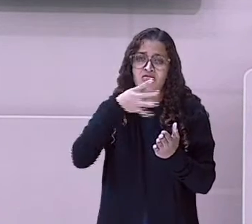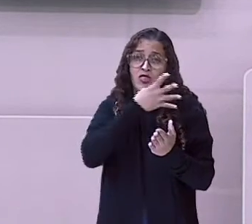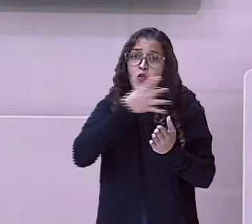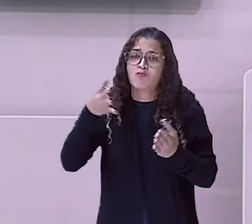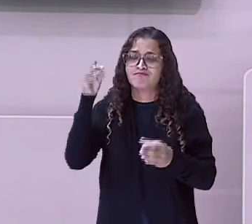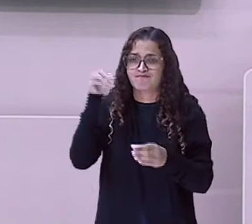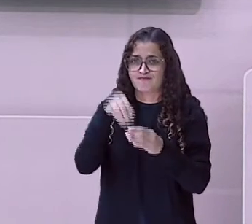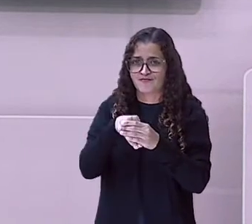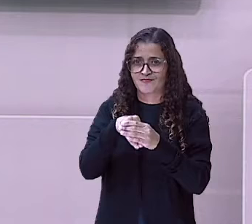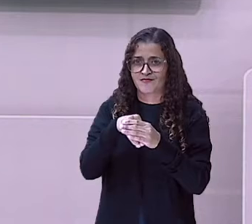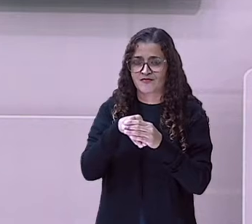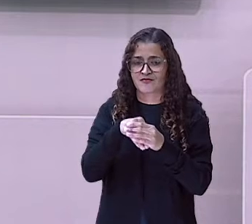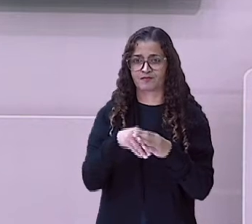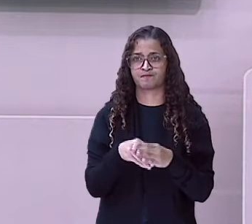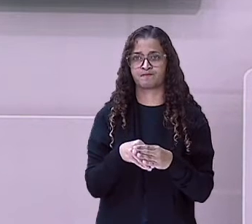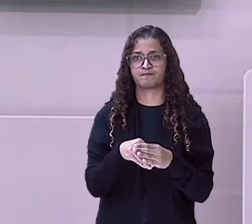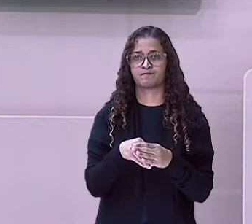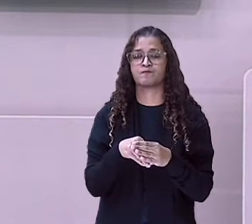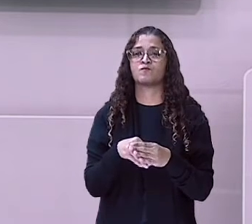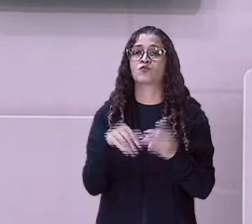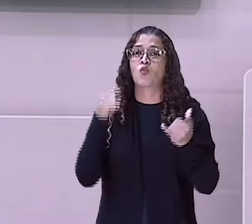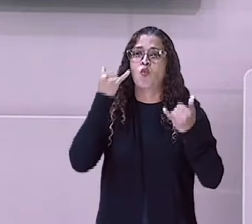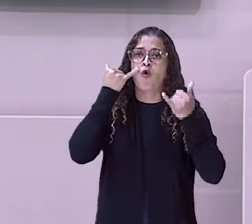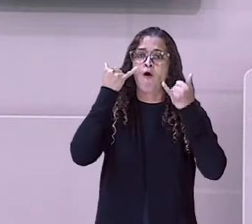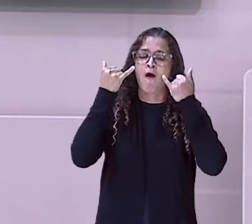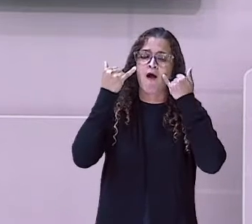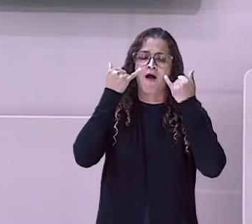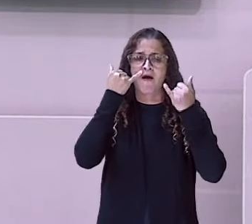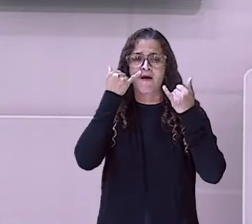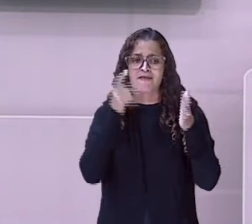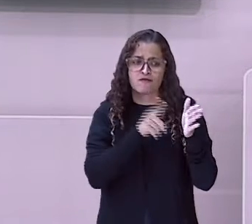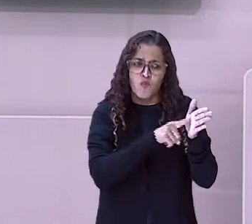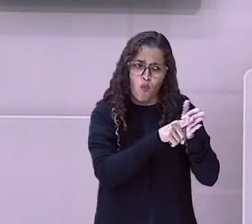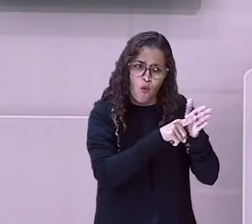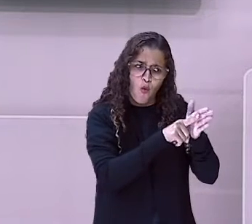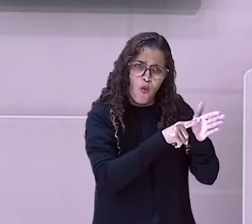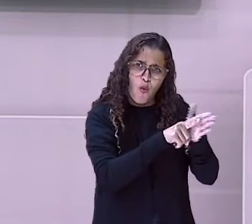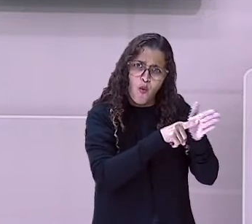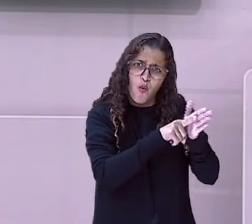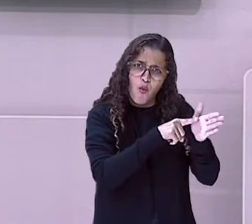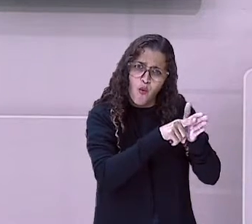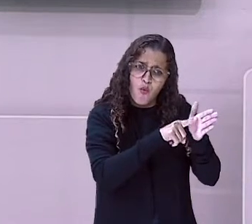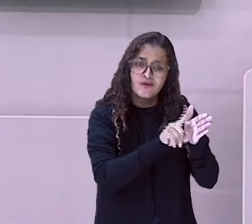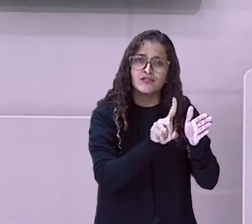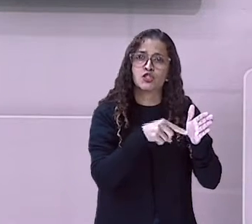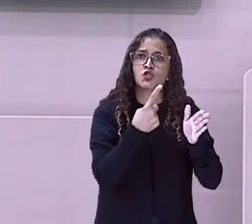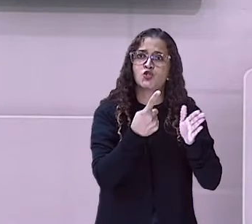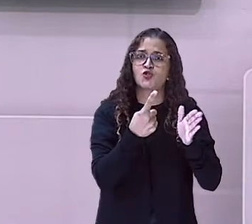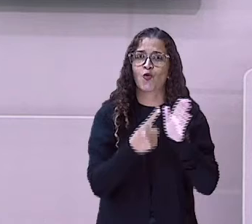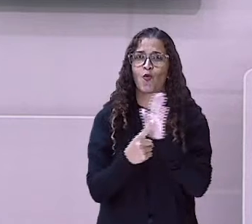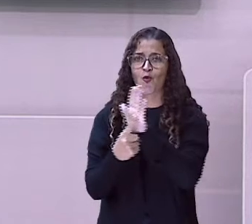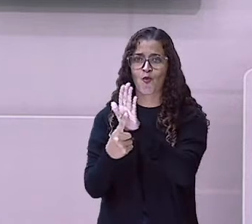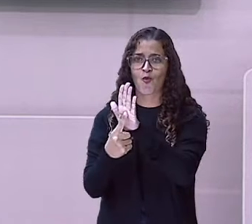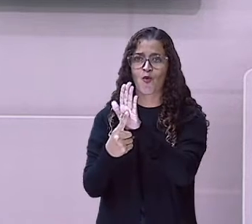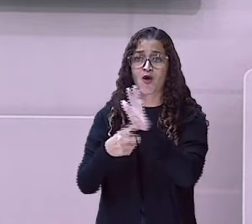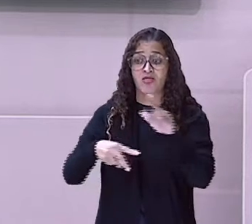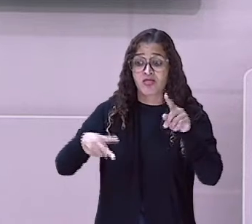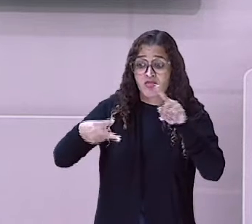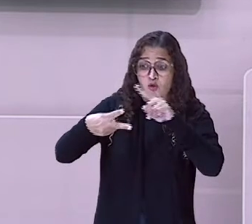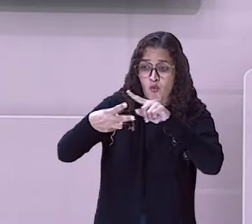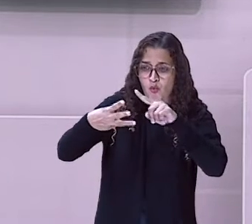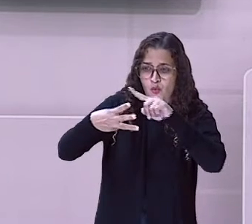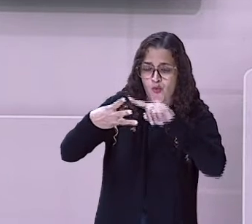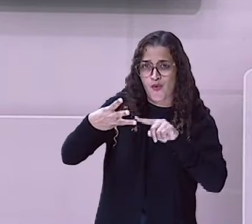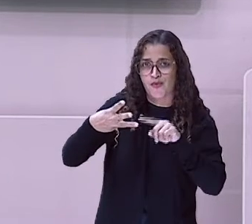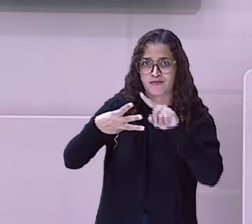A informação anterior diz que preferência de lazer, não é isso?